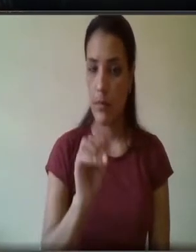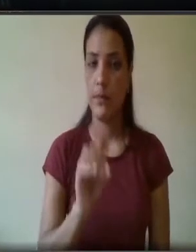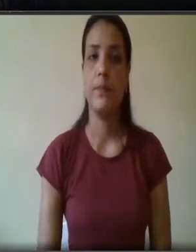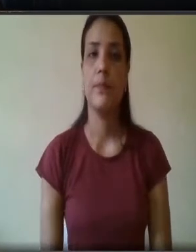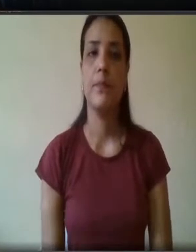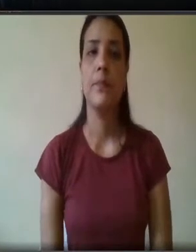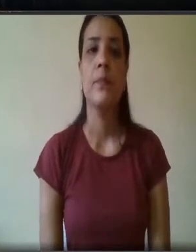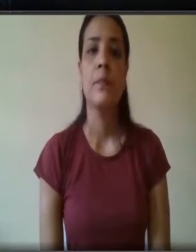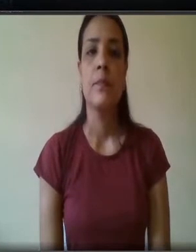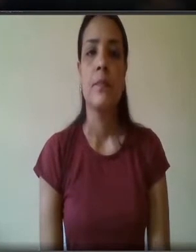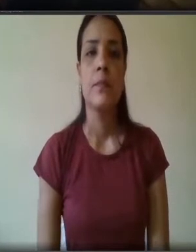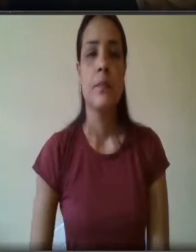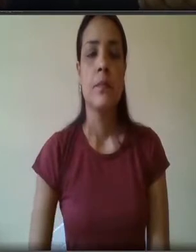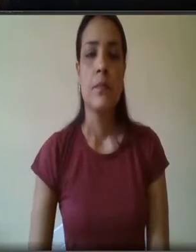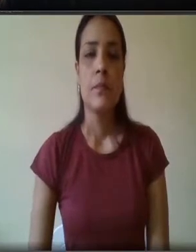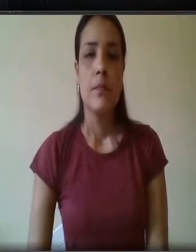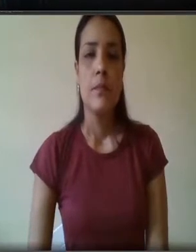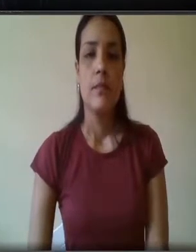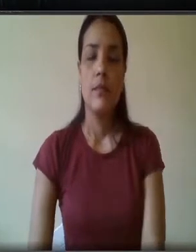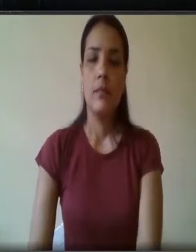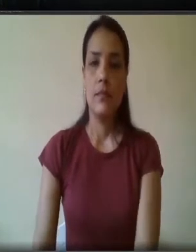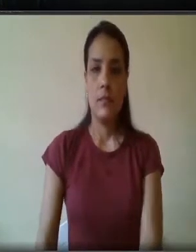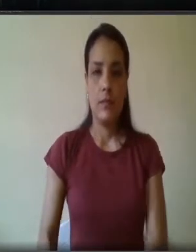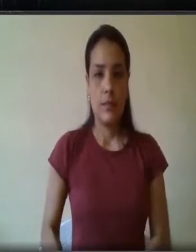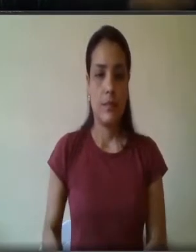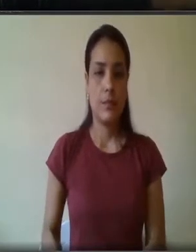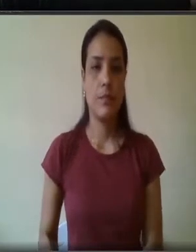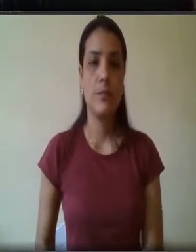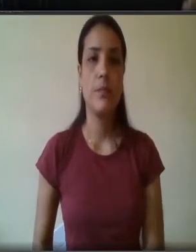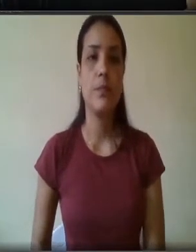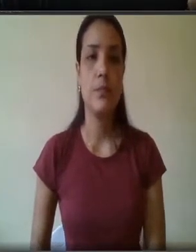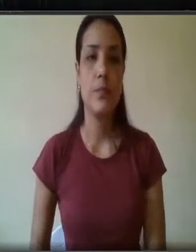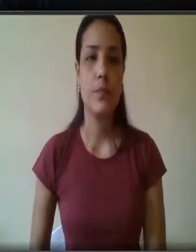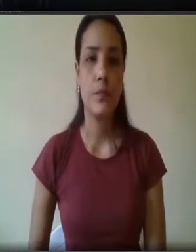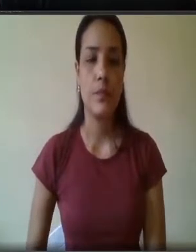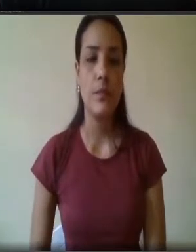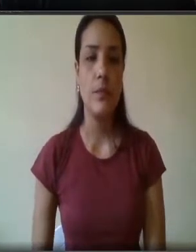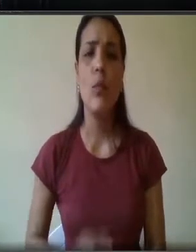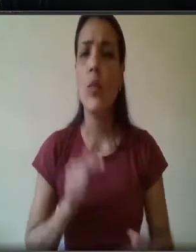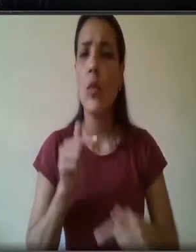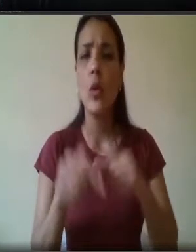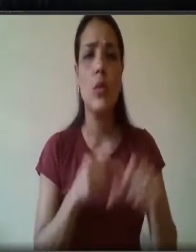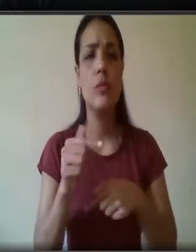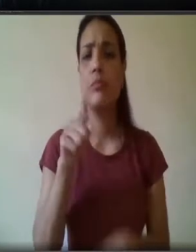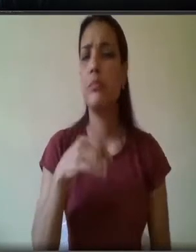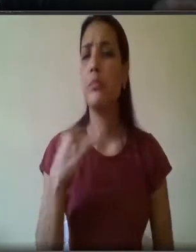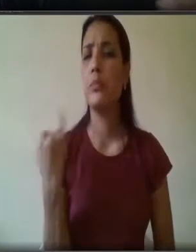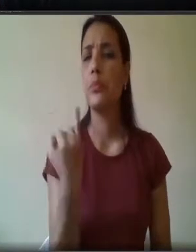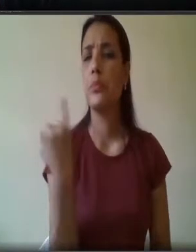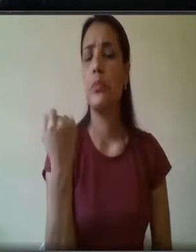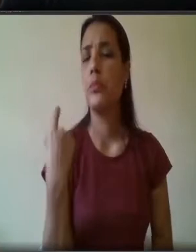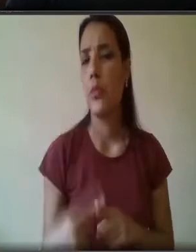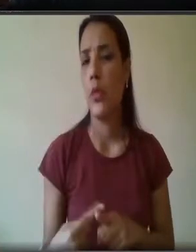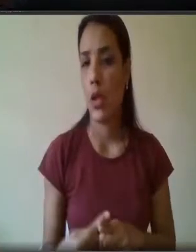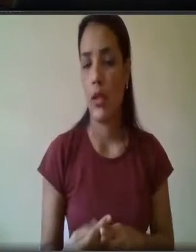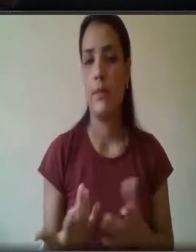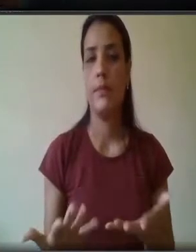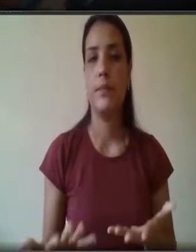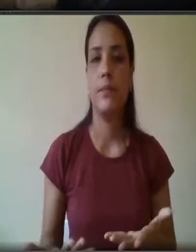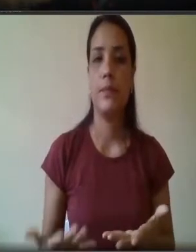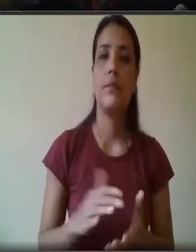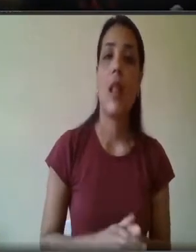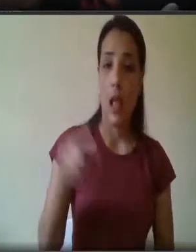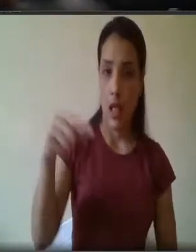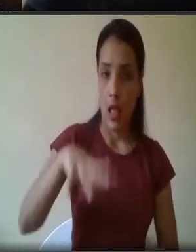químico. Por que ele é importante para nós, também para o Enem? Porque aqui na Amazônia é o que mais